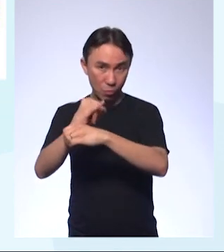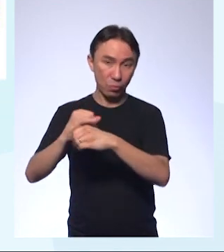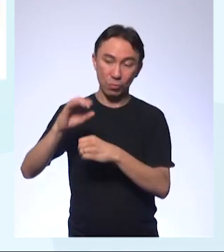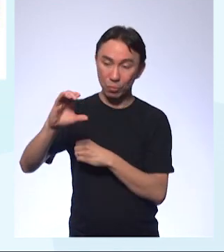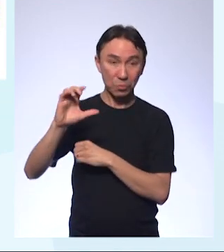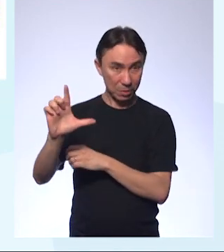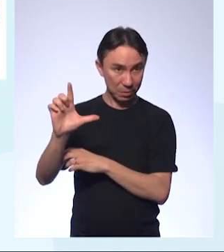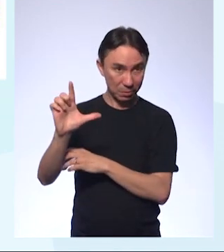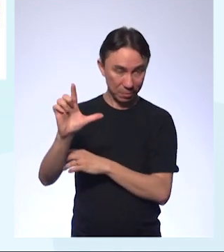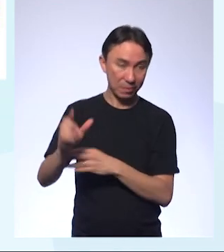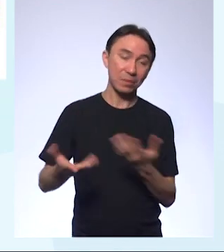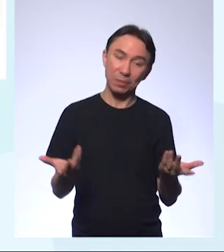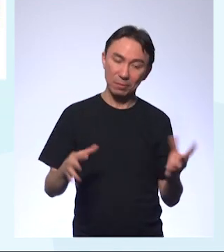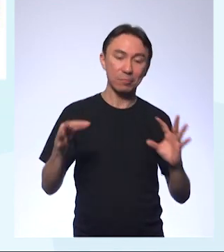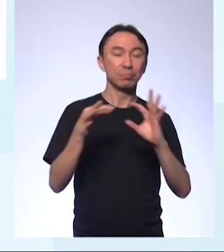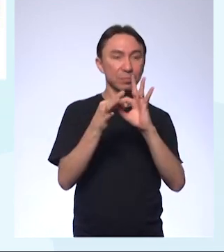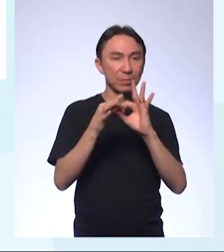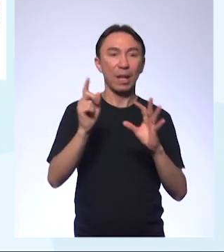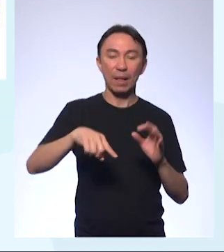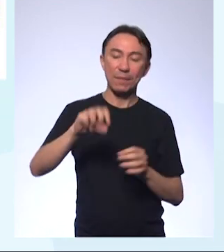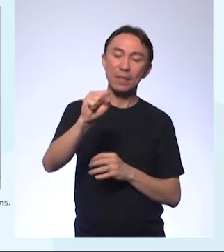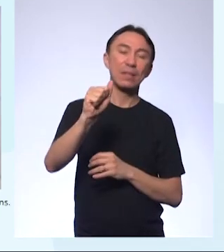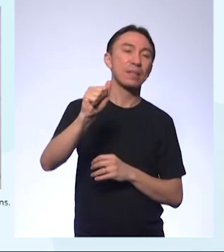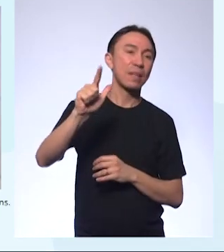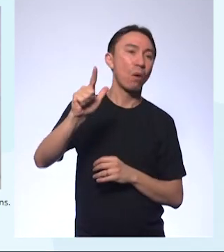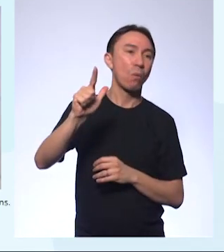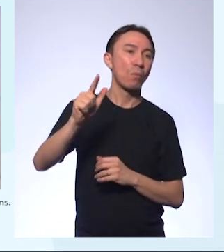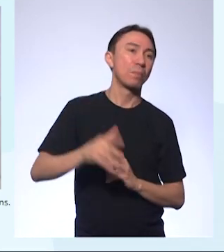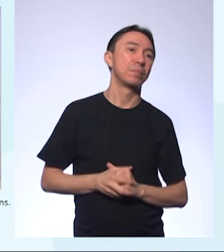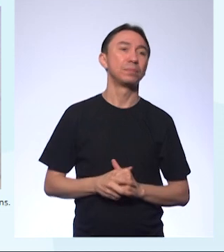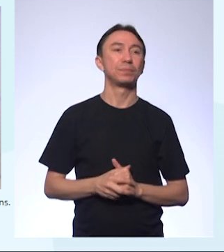última camada do cloro. Pode continuar.